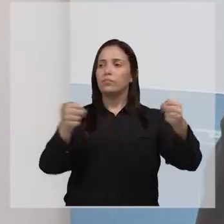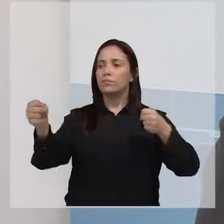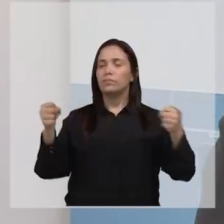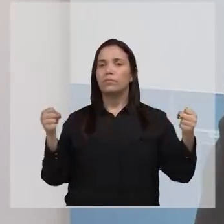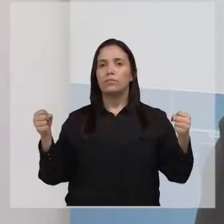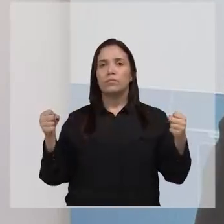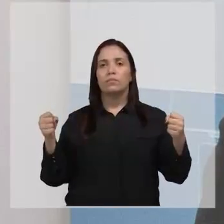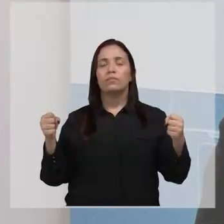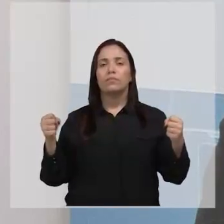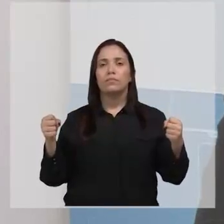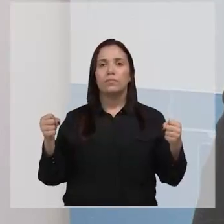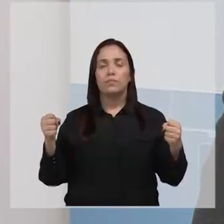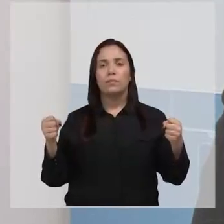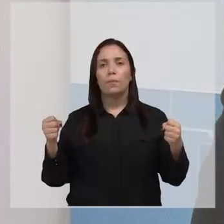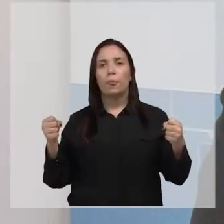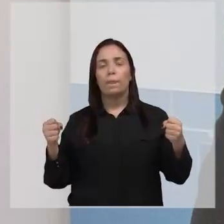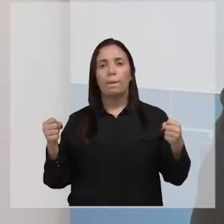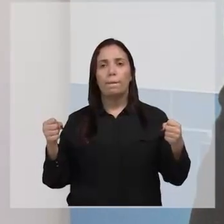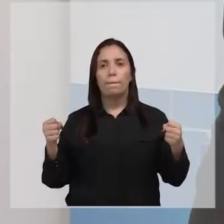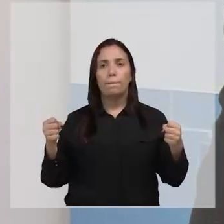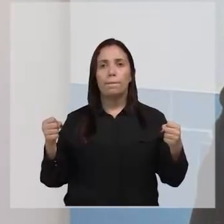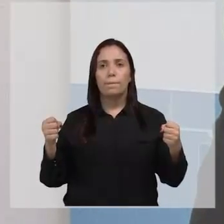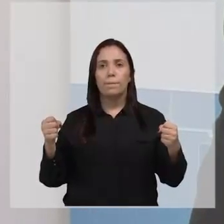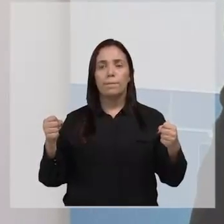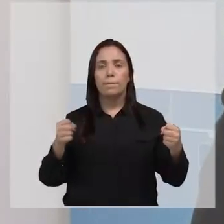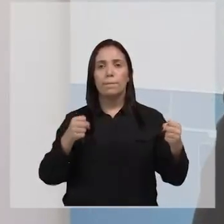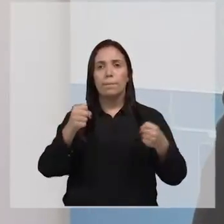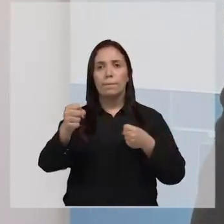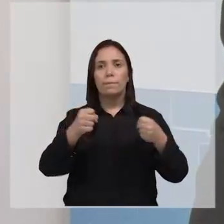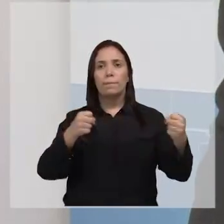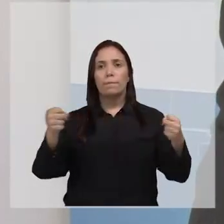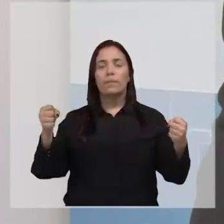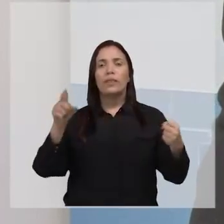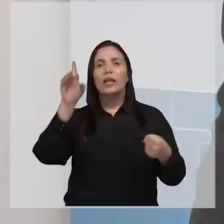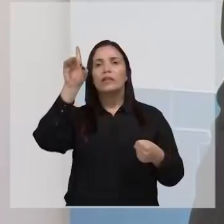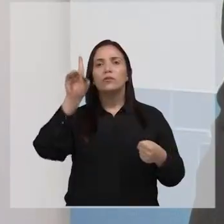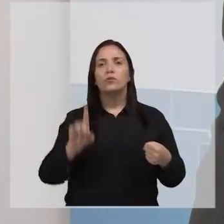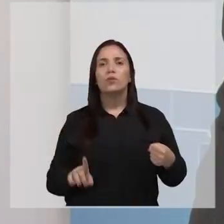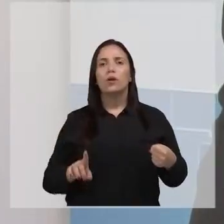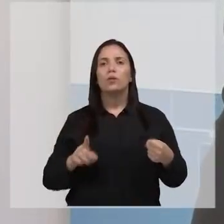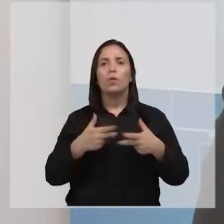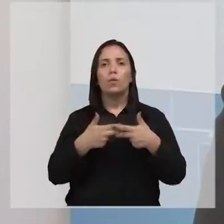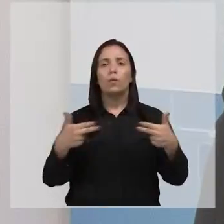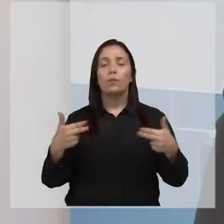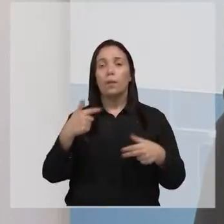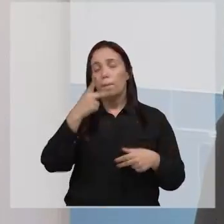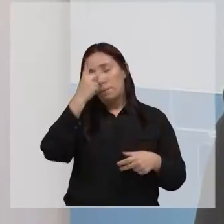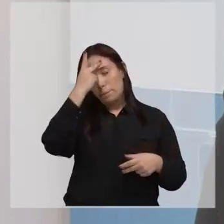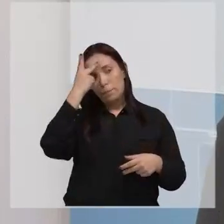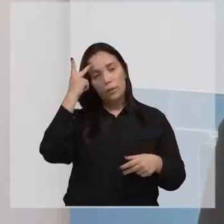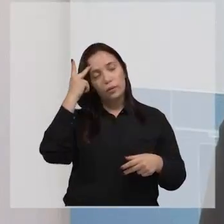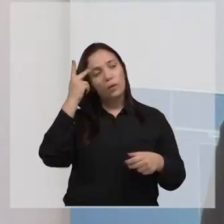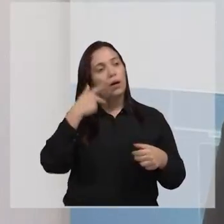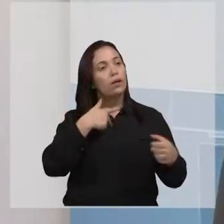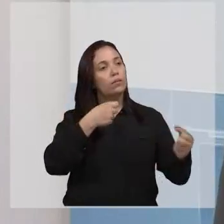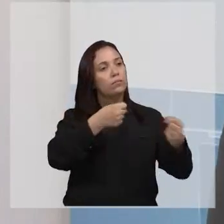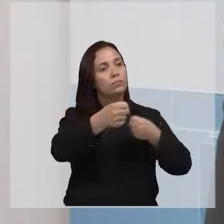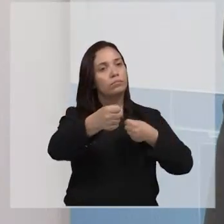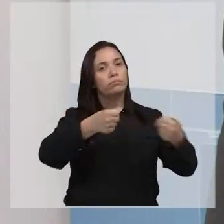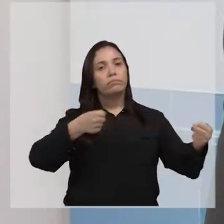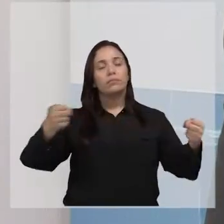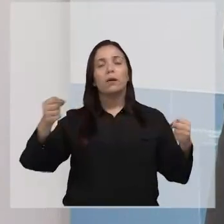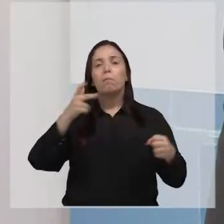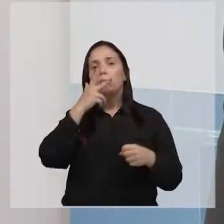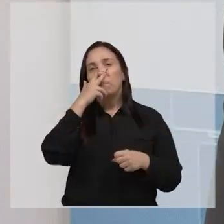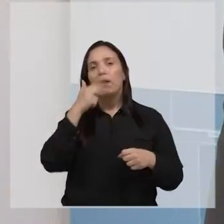de aparelhamento é quando você bota nas estatais, pessoas, na diretoria, todas aquelas pessoas, houve muito desleixo.